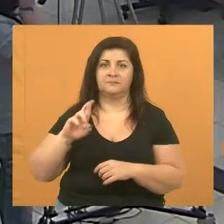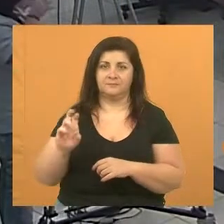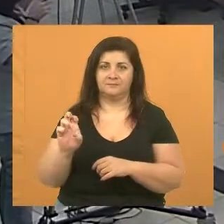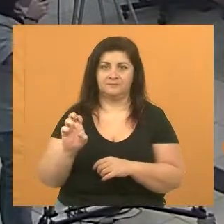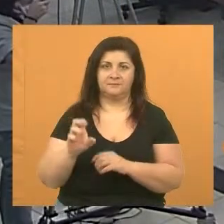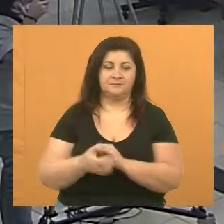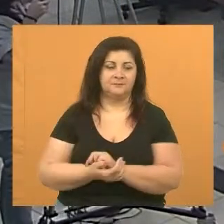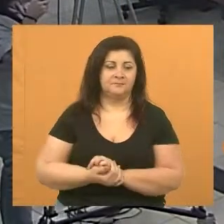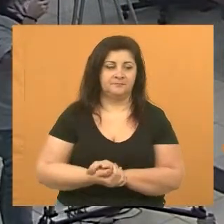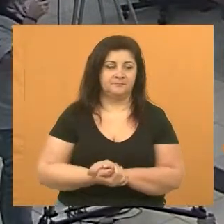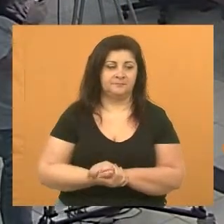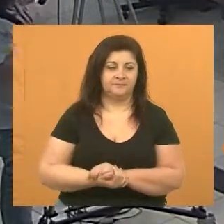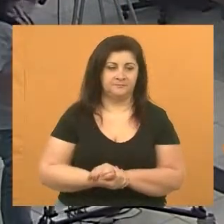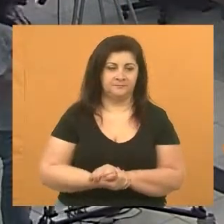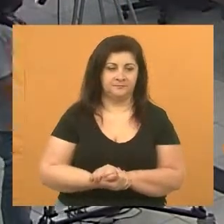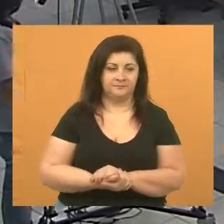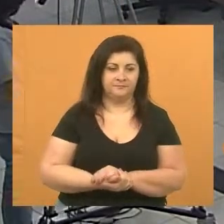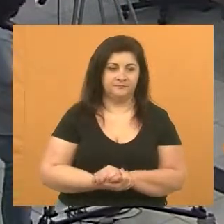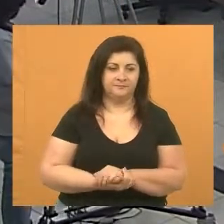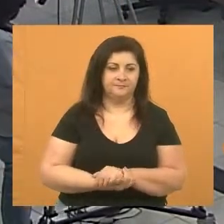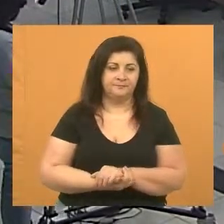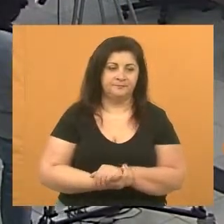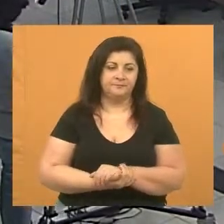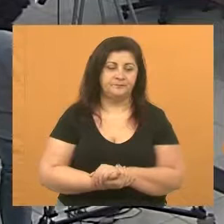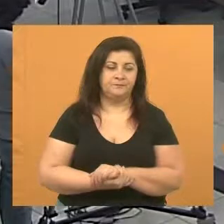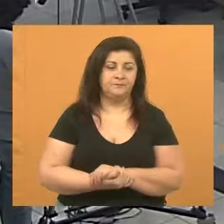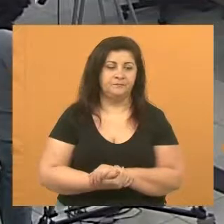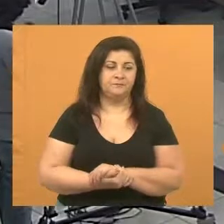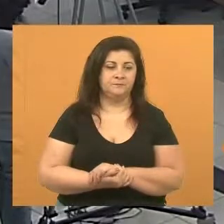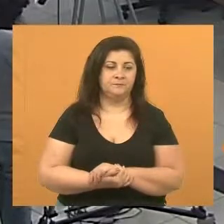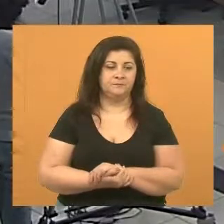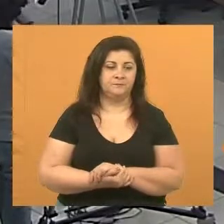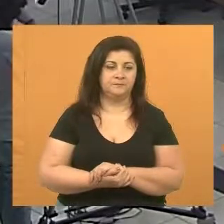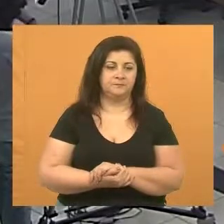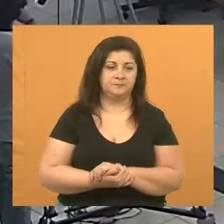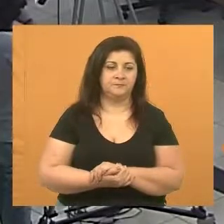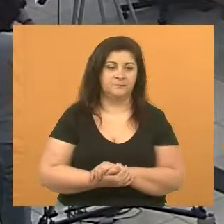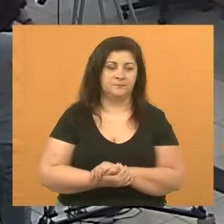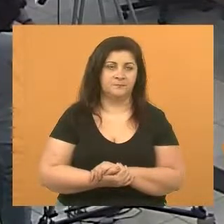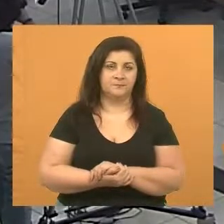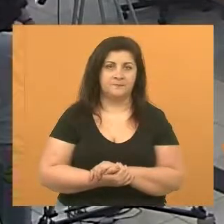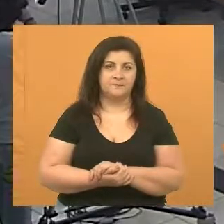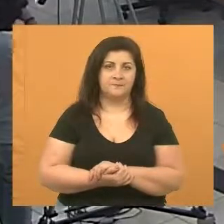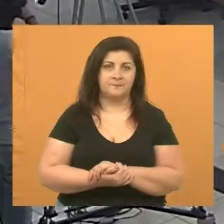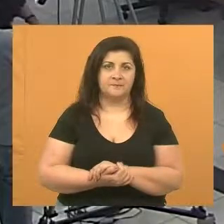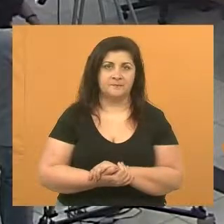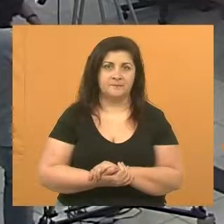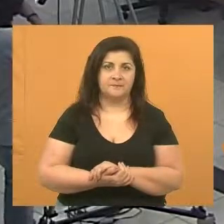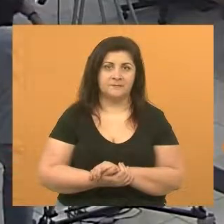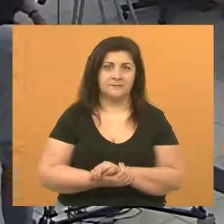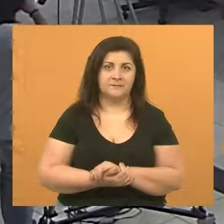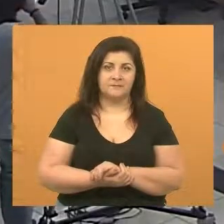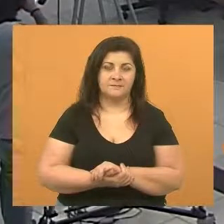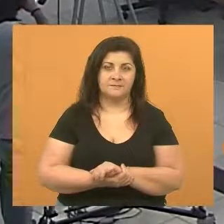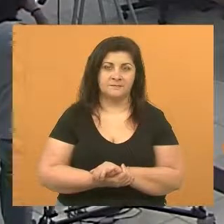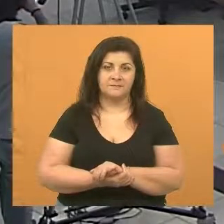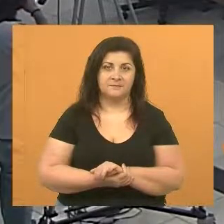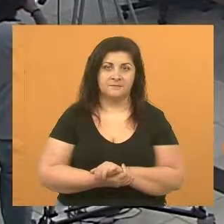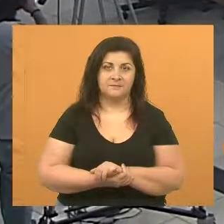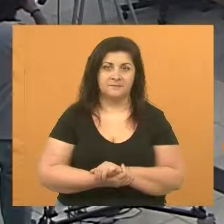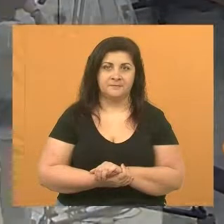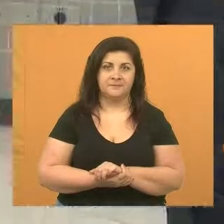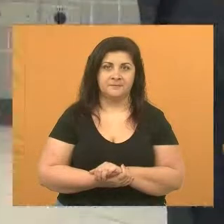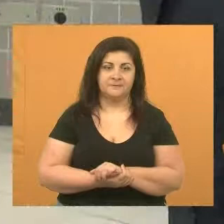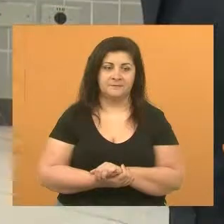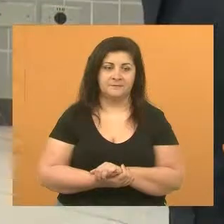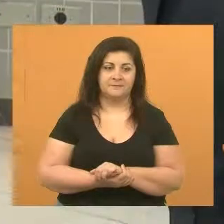Câmara realiza aqui no plenário. Então, neste ano tivemos 3 escolas que foram prestigiadas: Escola Municipal Lamartine de la